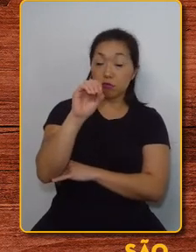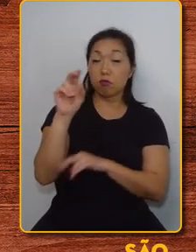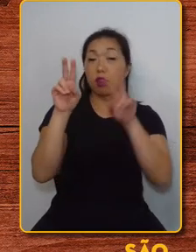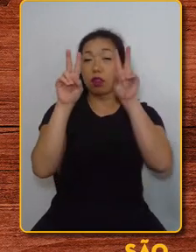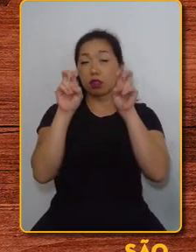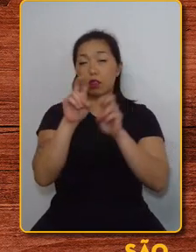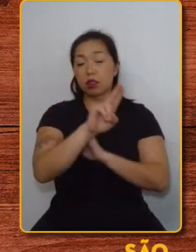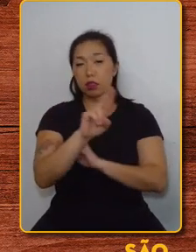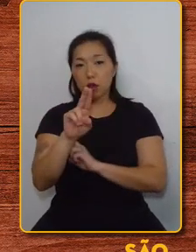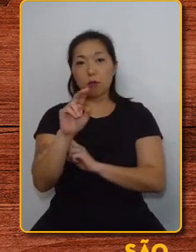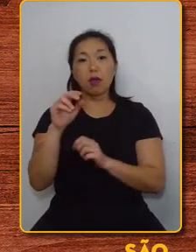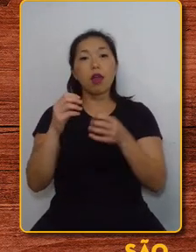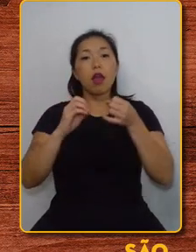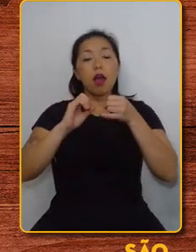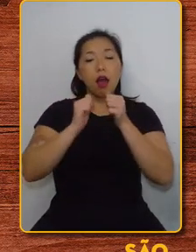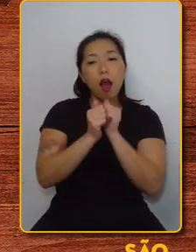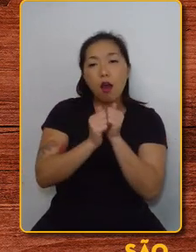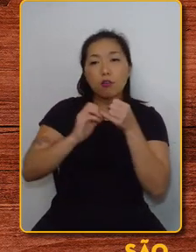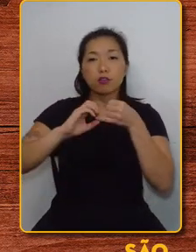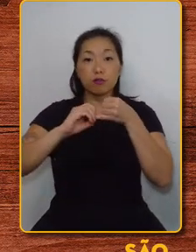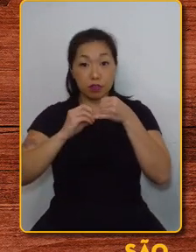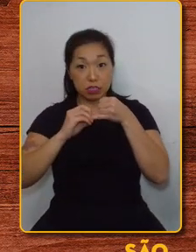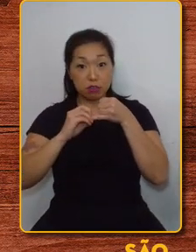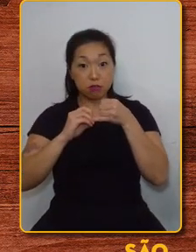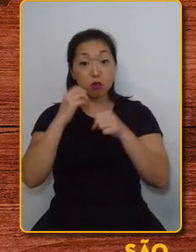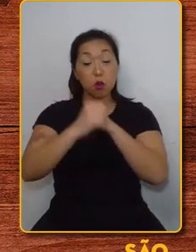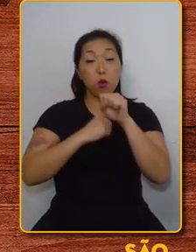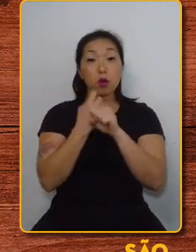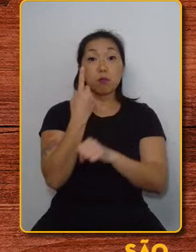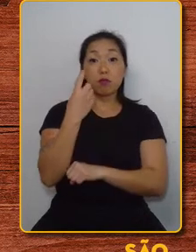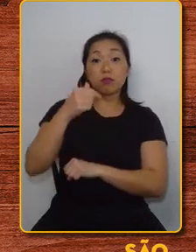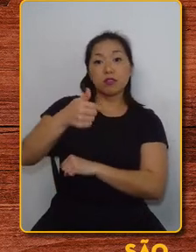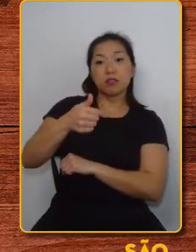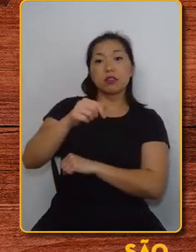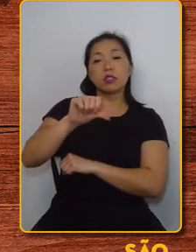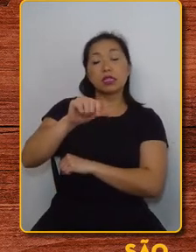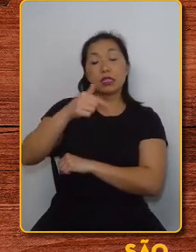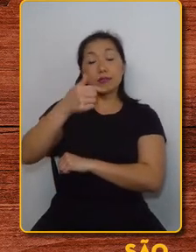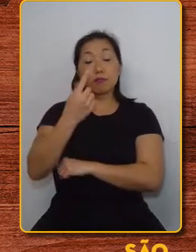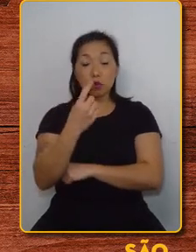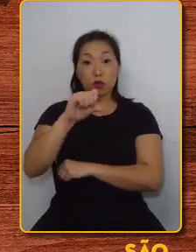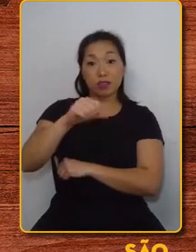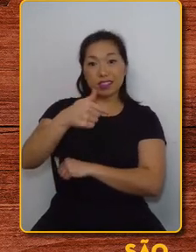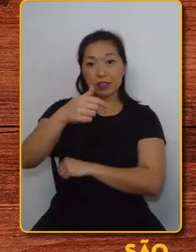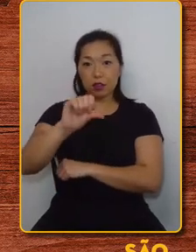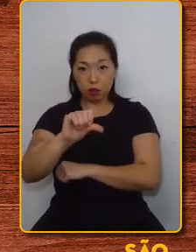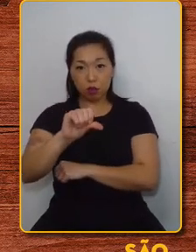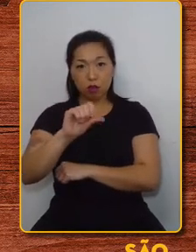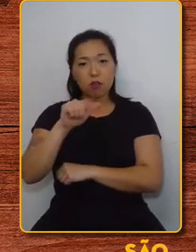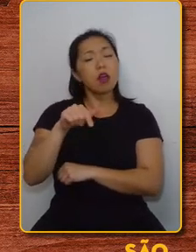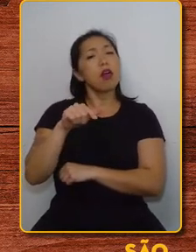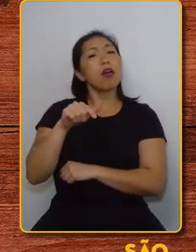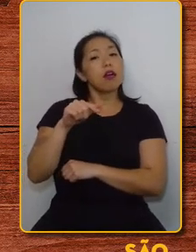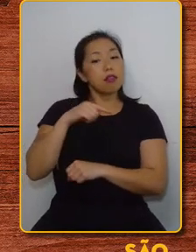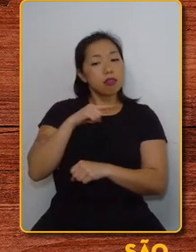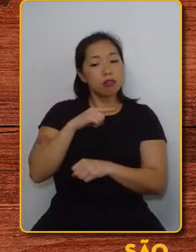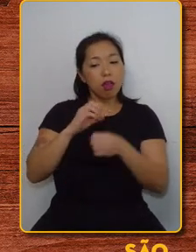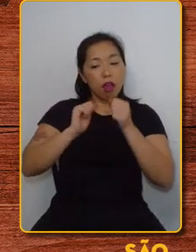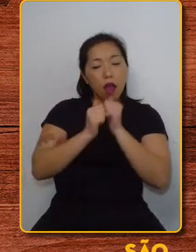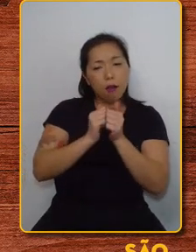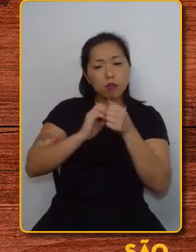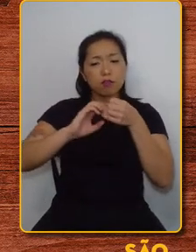1979. Então, nessa instalação, ela colocou mudas de arroz e de feijão, compondo os pratos numa